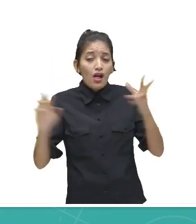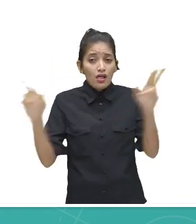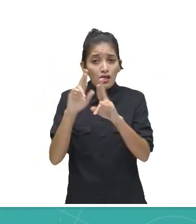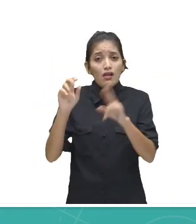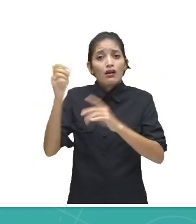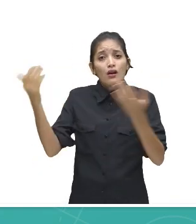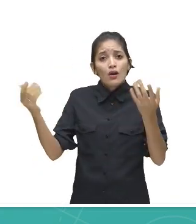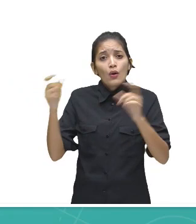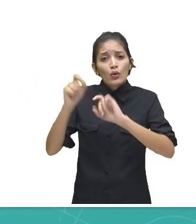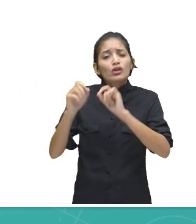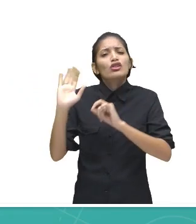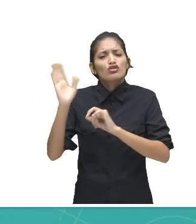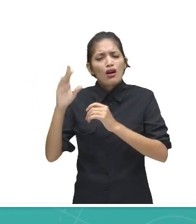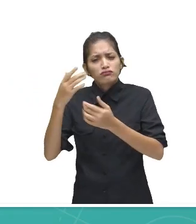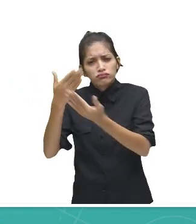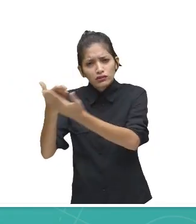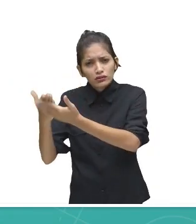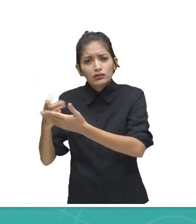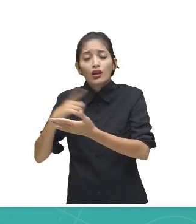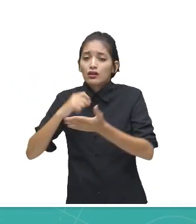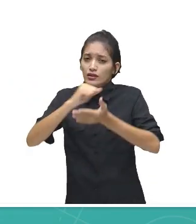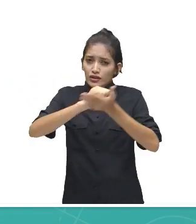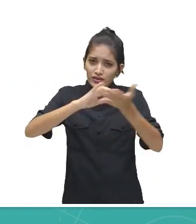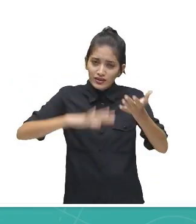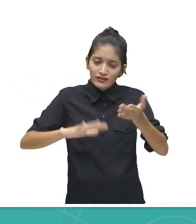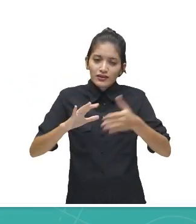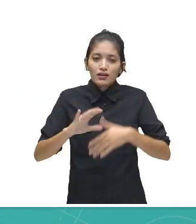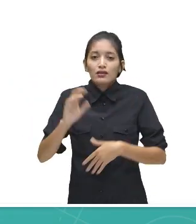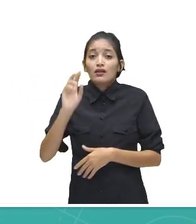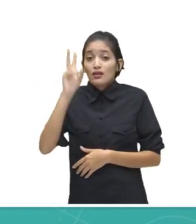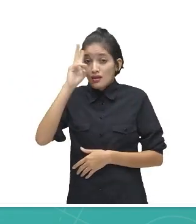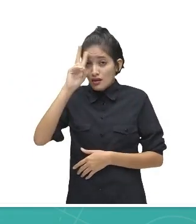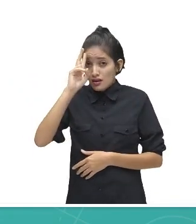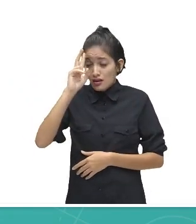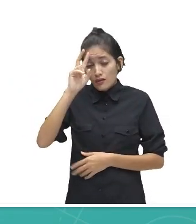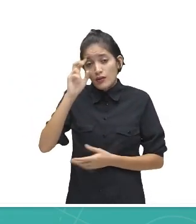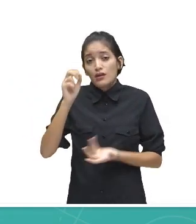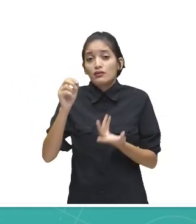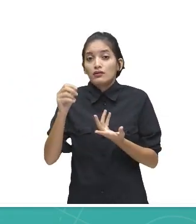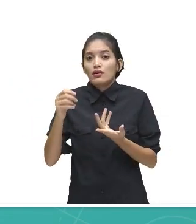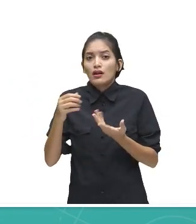essa aula de hoje, tá bom? Amanhã tem mais algumas atividades. Só lembrando vocês aí que